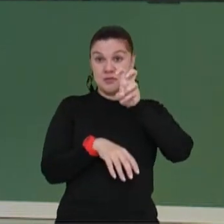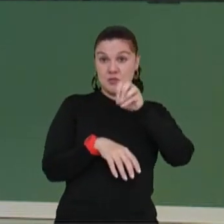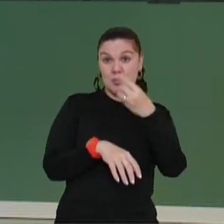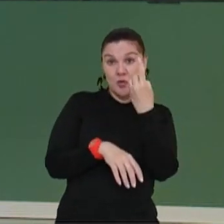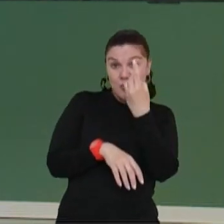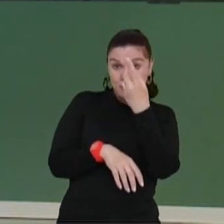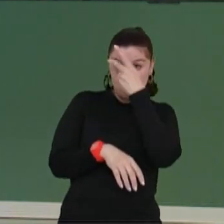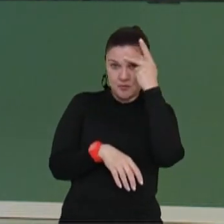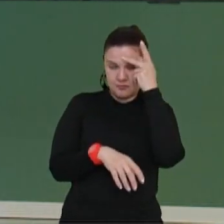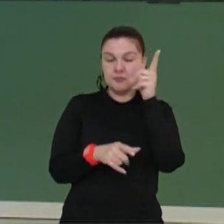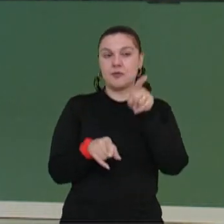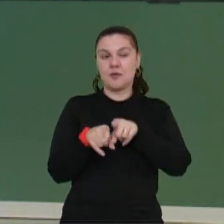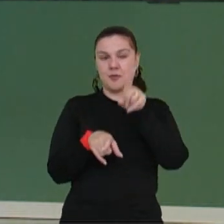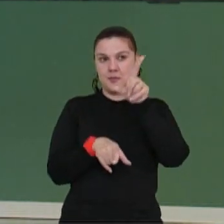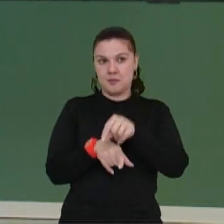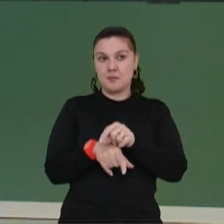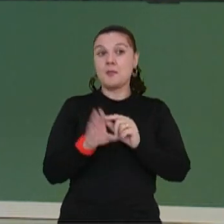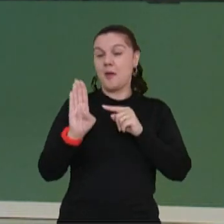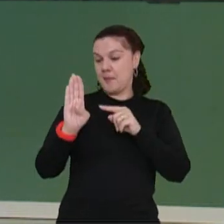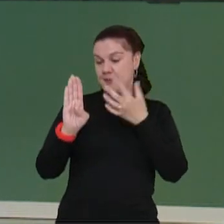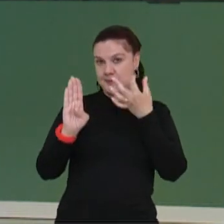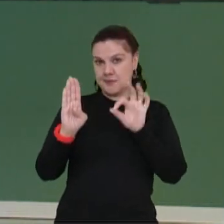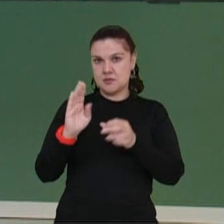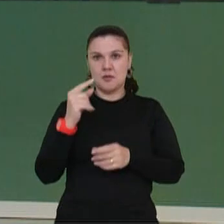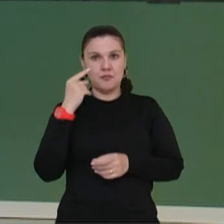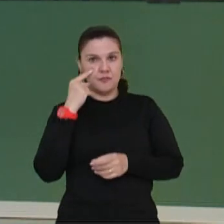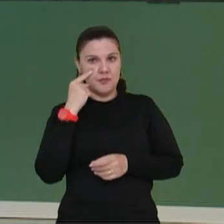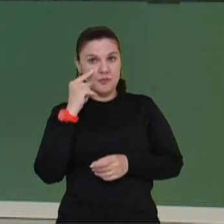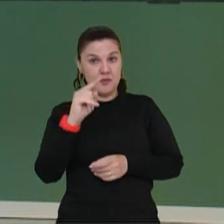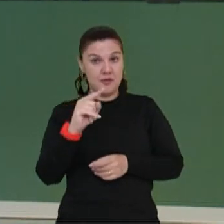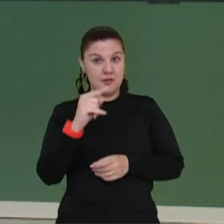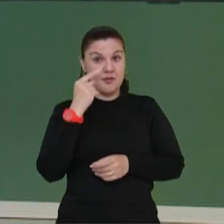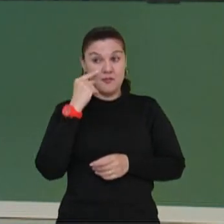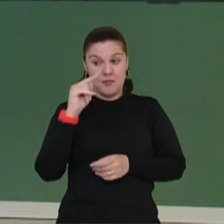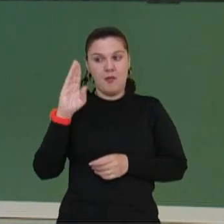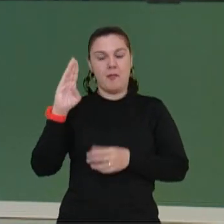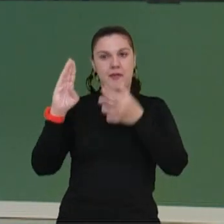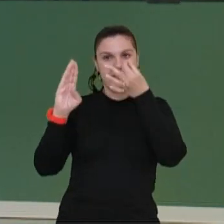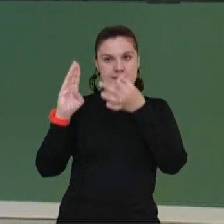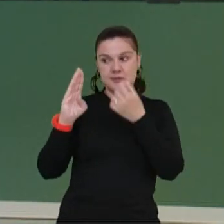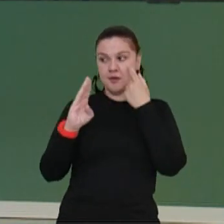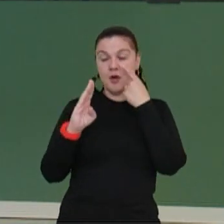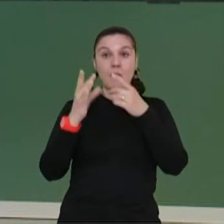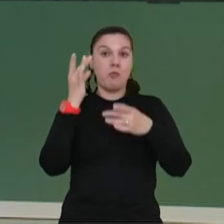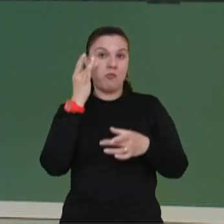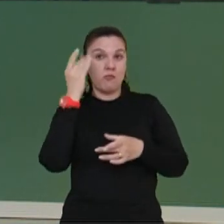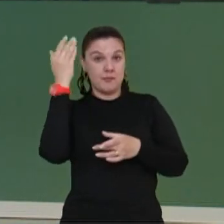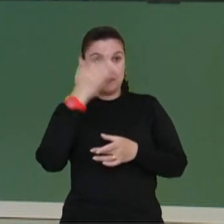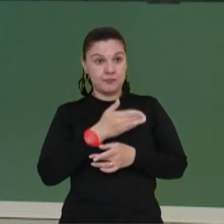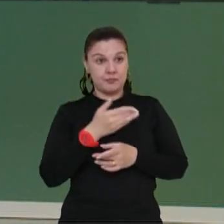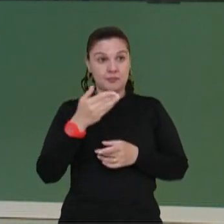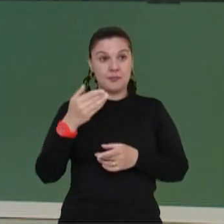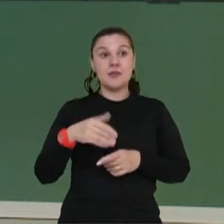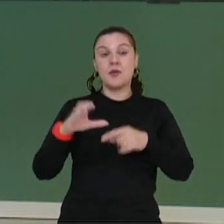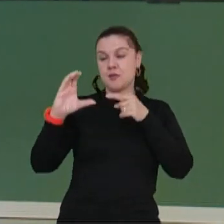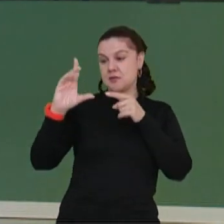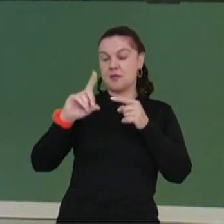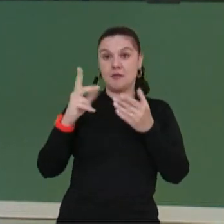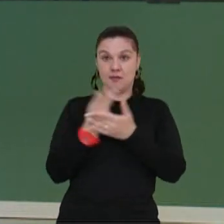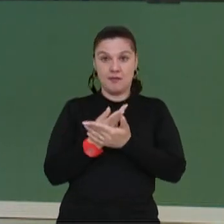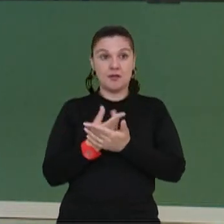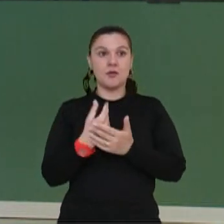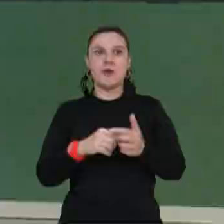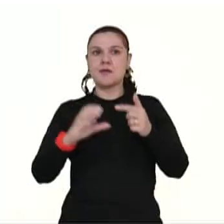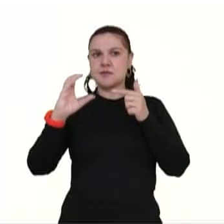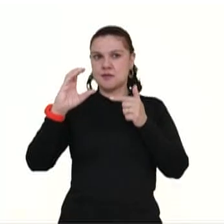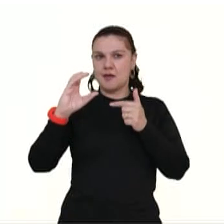minoria. Certo? Então a letra B está correta. Mas não basta eu saber que a B está correta, eu tenho que garantir que as outras estão erradas também. Então olha só,